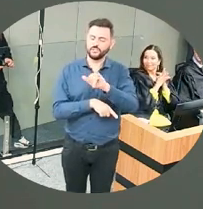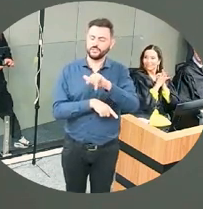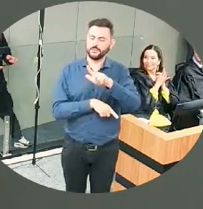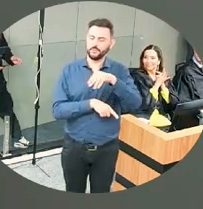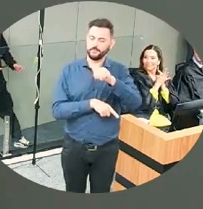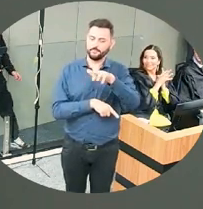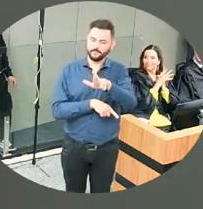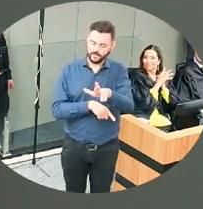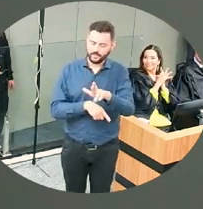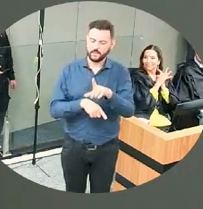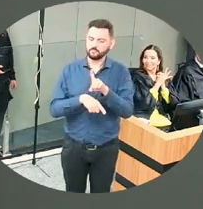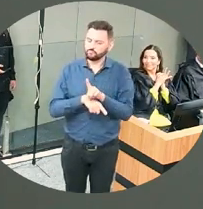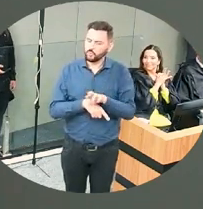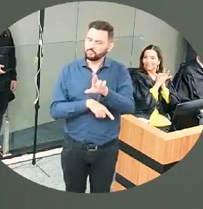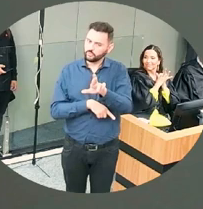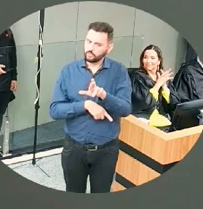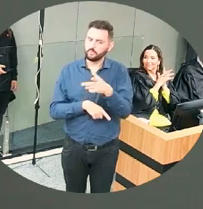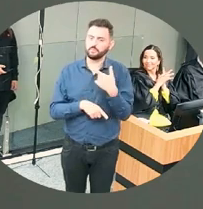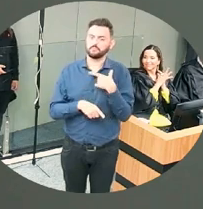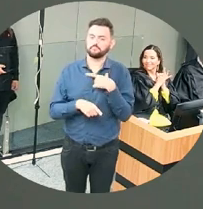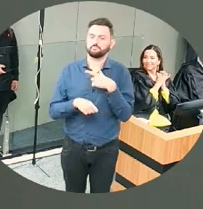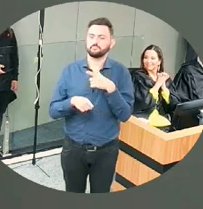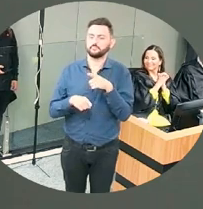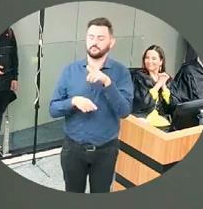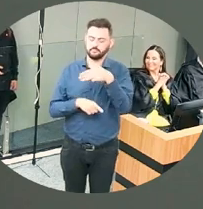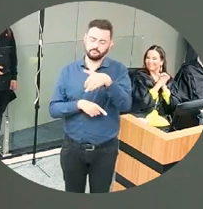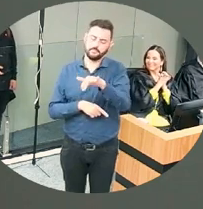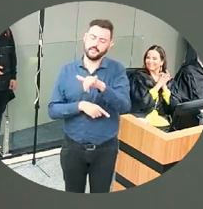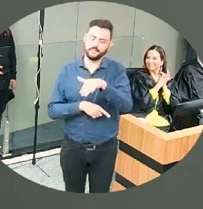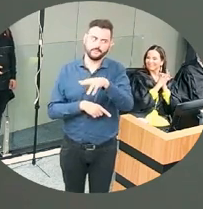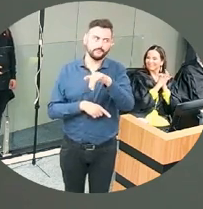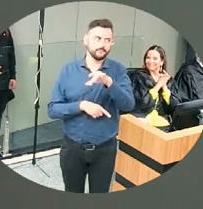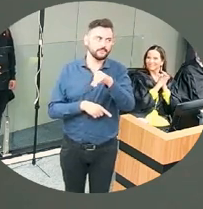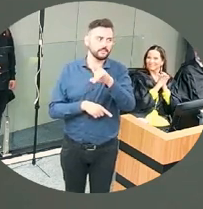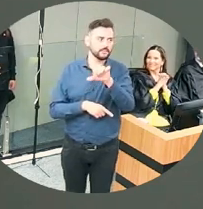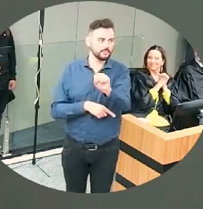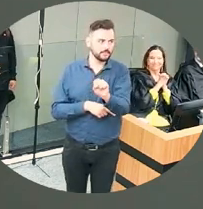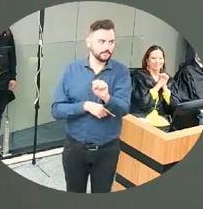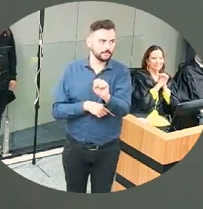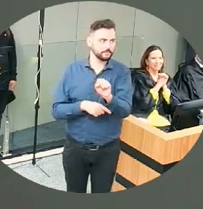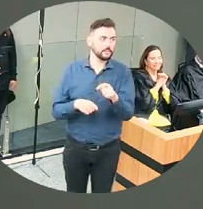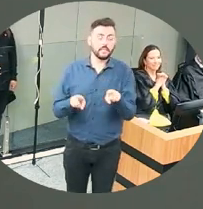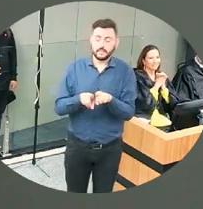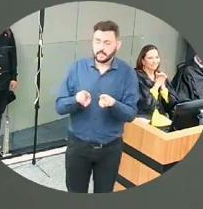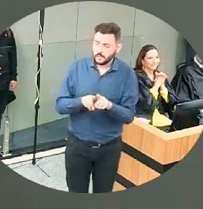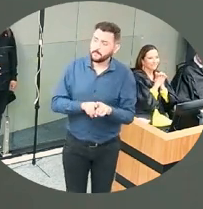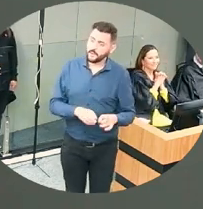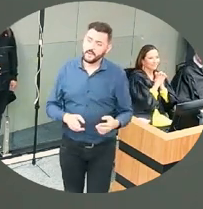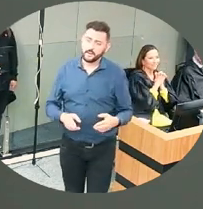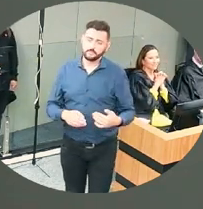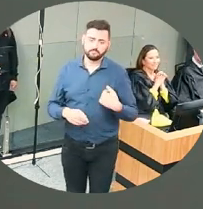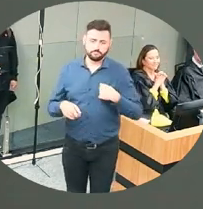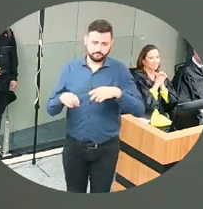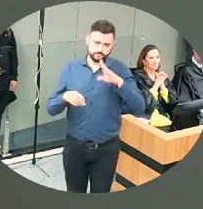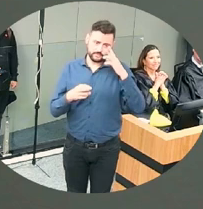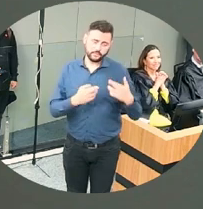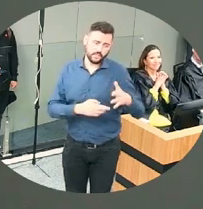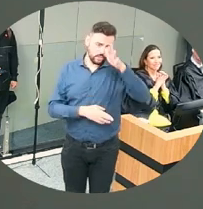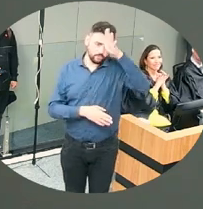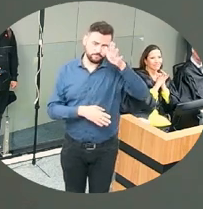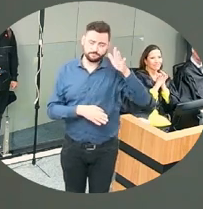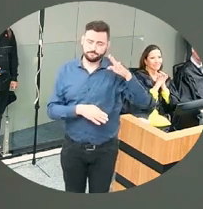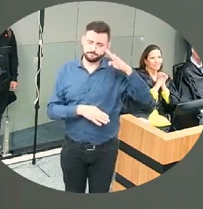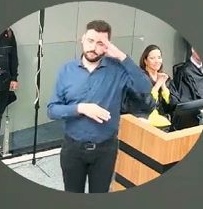cavalheri Dr Edson Mendes de Oliveira Senhor comandante da base aérea de Florianópolis Tenente